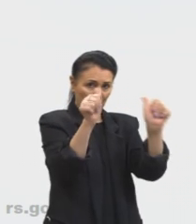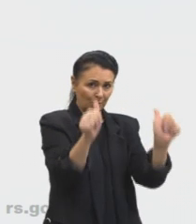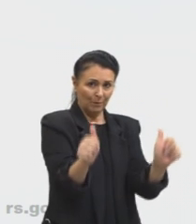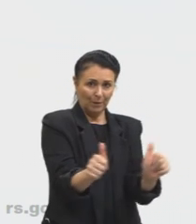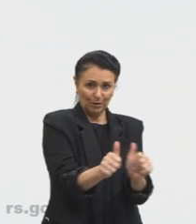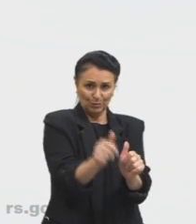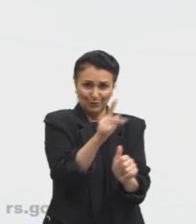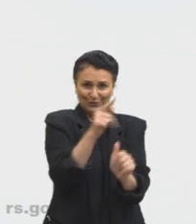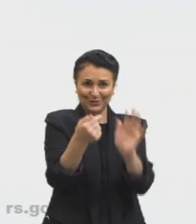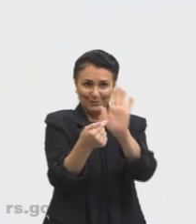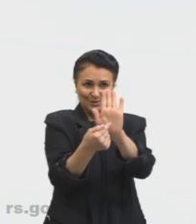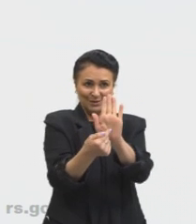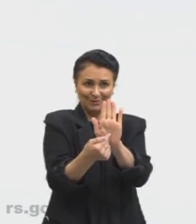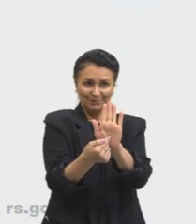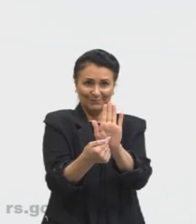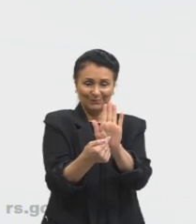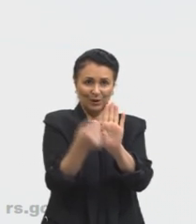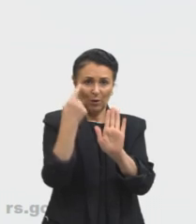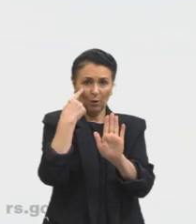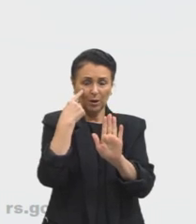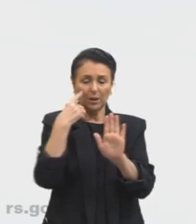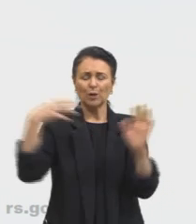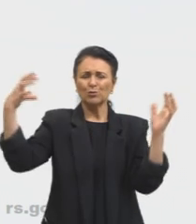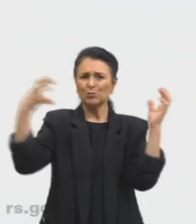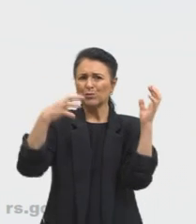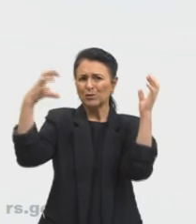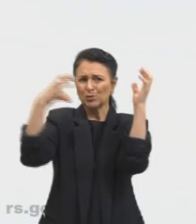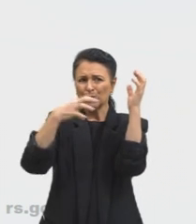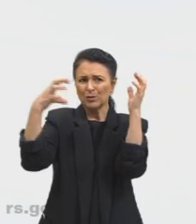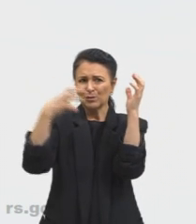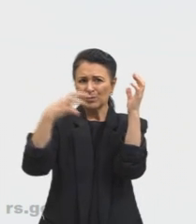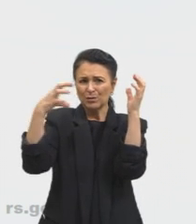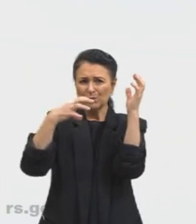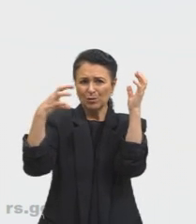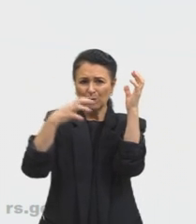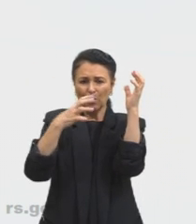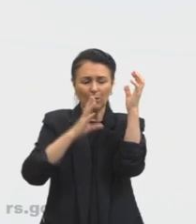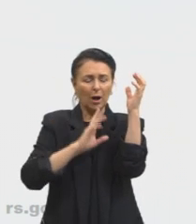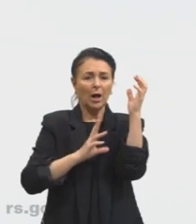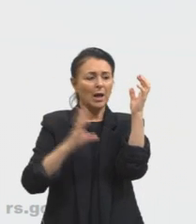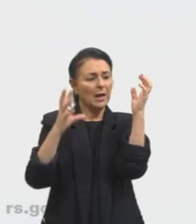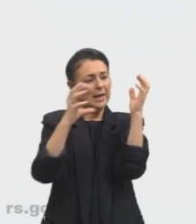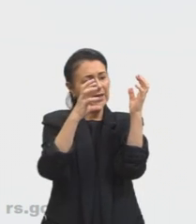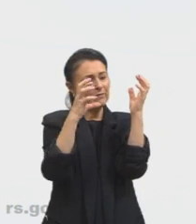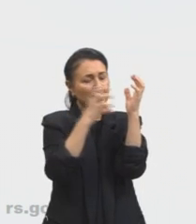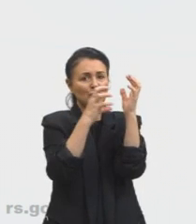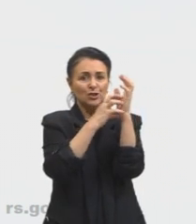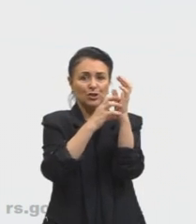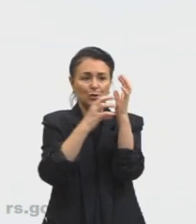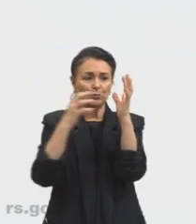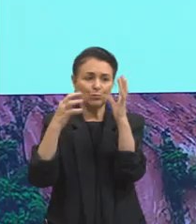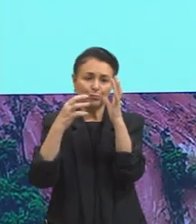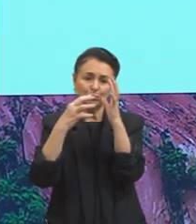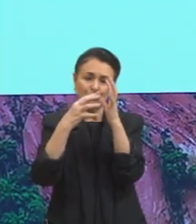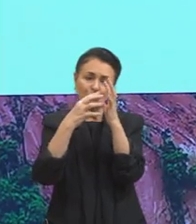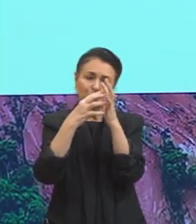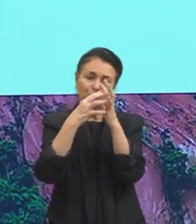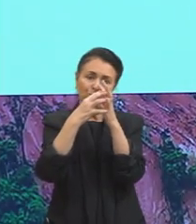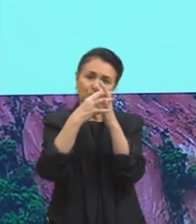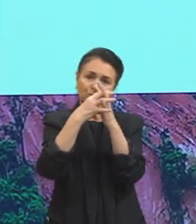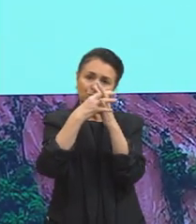essa imagem aqui vai mostrar para vocês processo todo tem a chuva aí a chuva constante vai lubrificar né vai